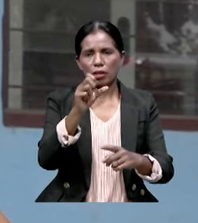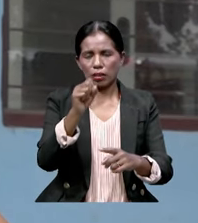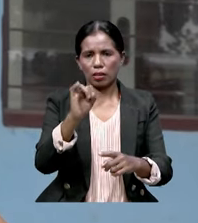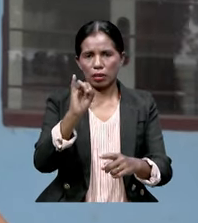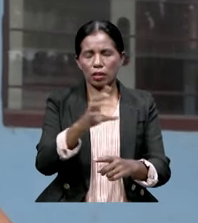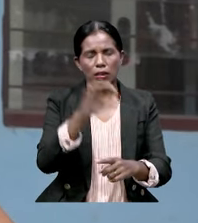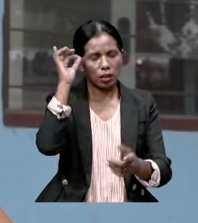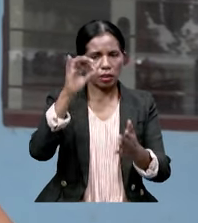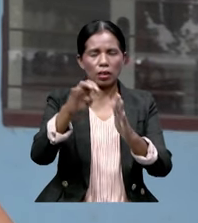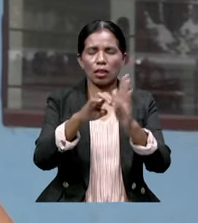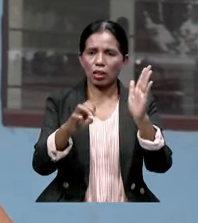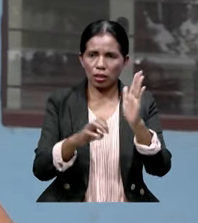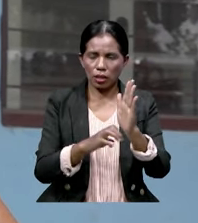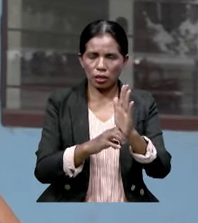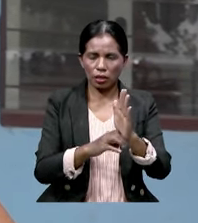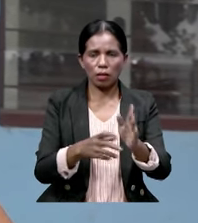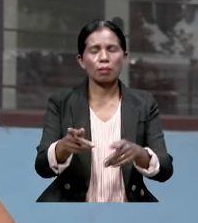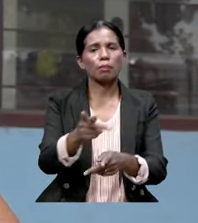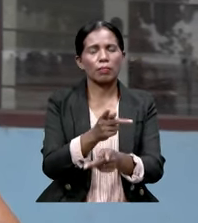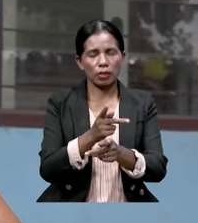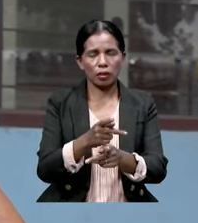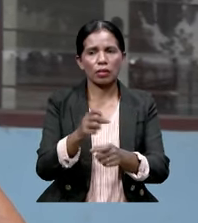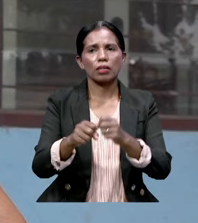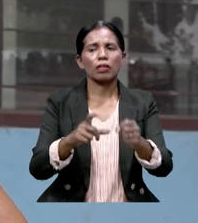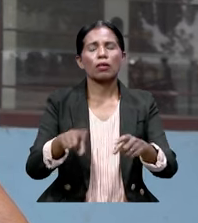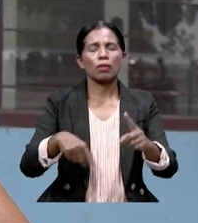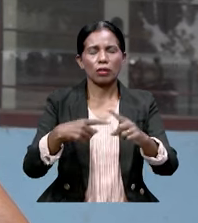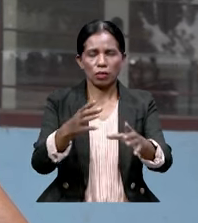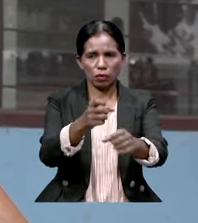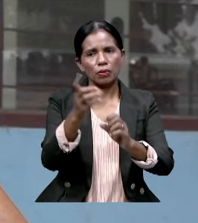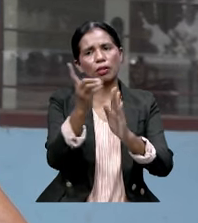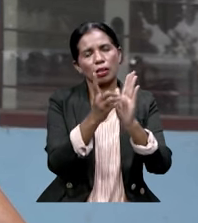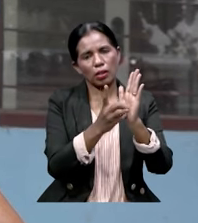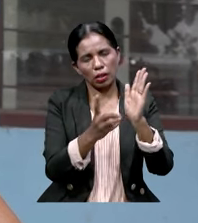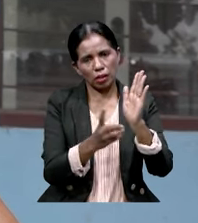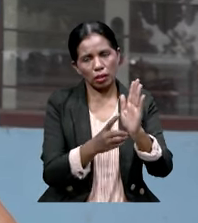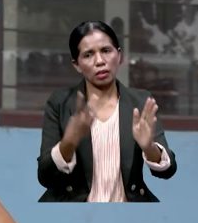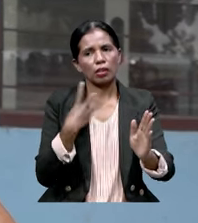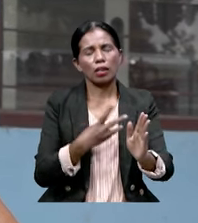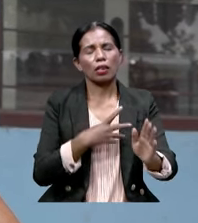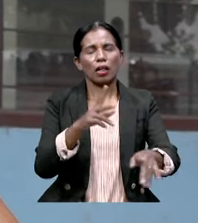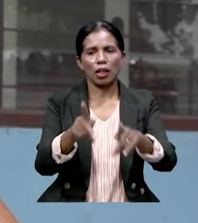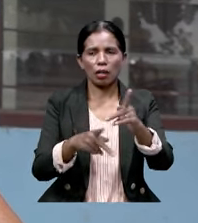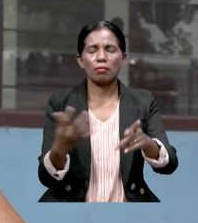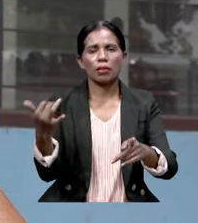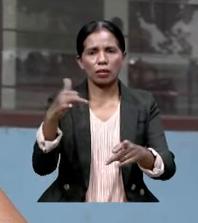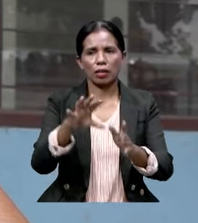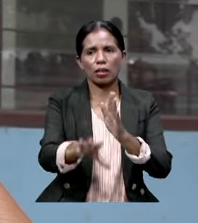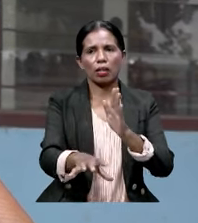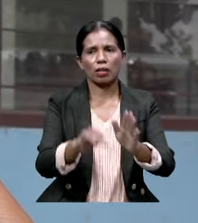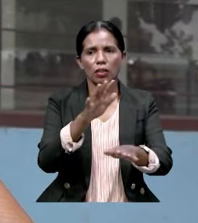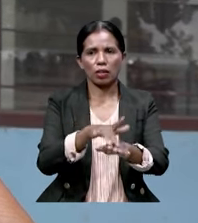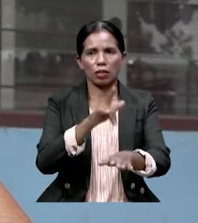no secretário de Estado Proteção Civil o inhira tu me futi dados ba itani malu sira nebe maketan